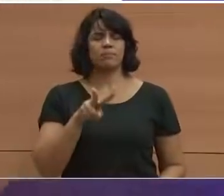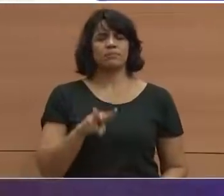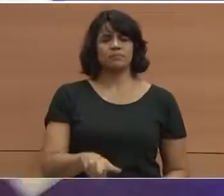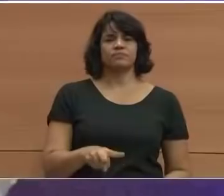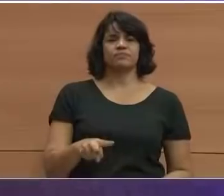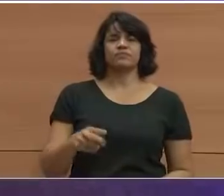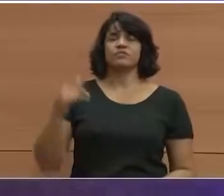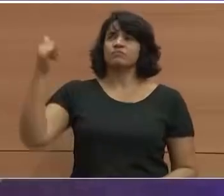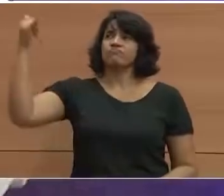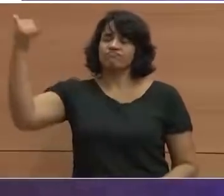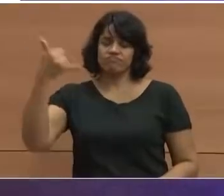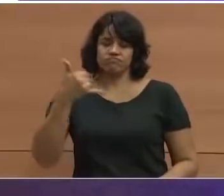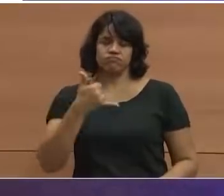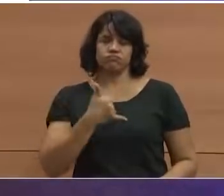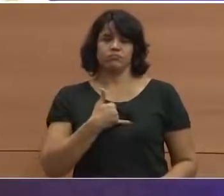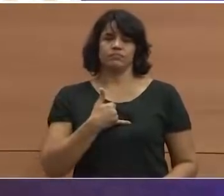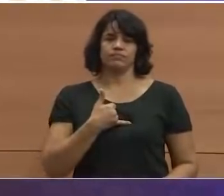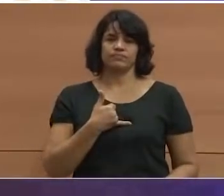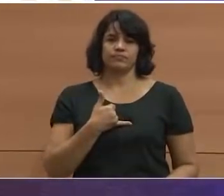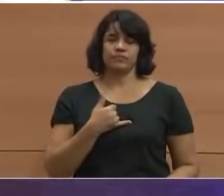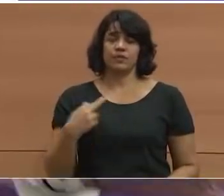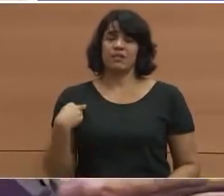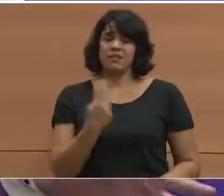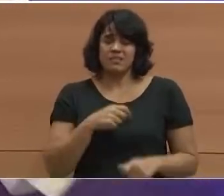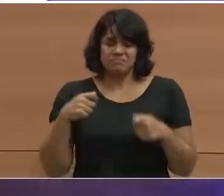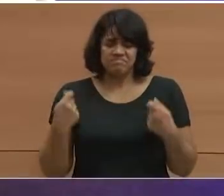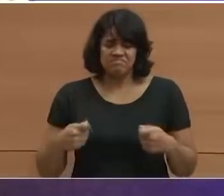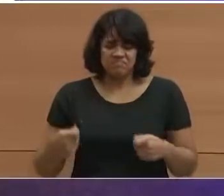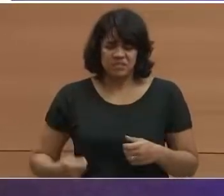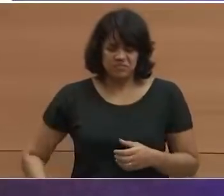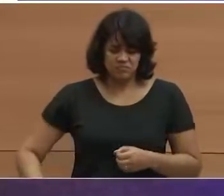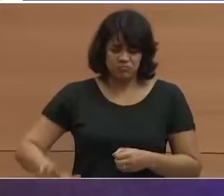de ousadia, não ter medo de ninguém.